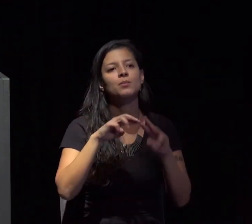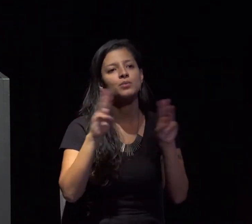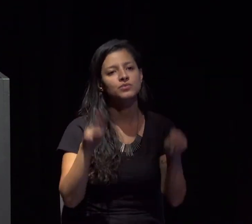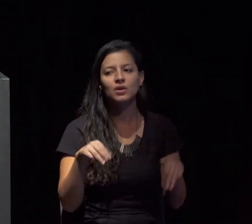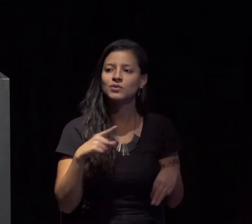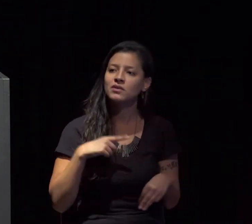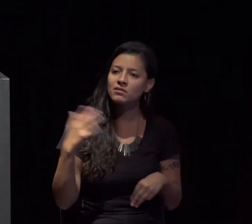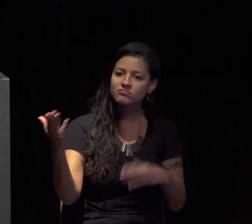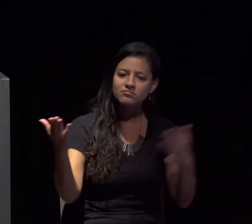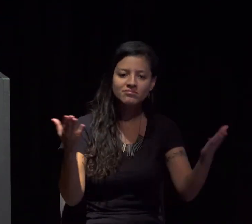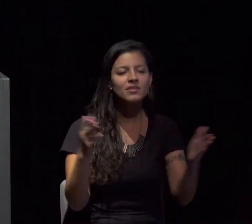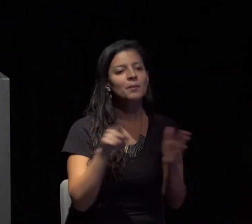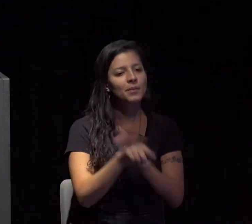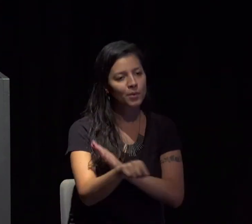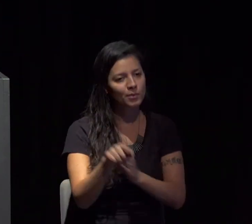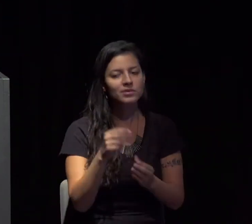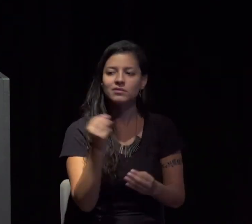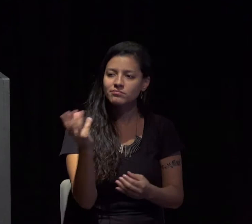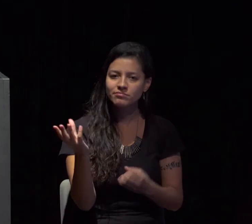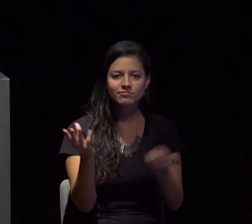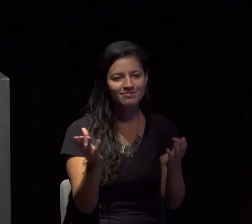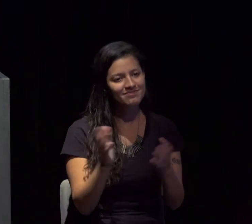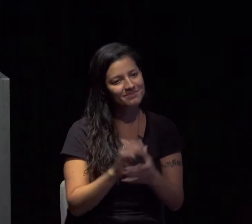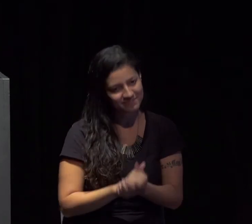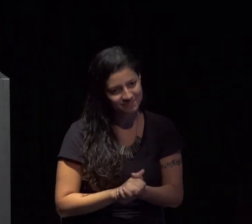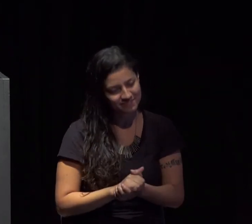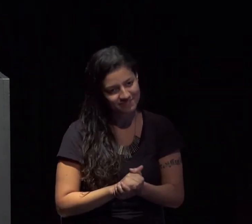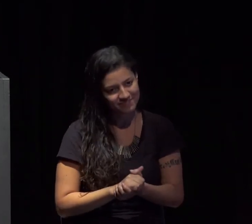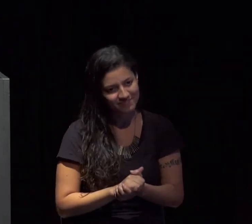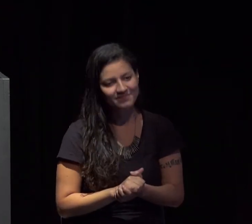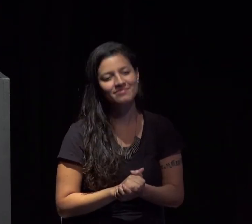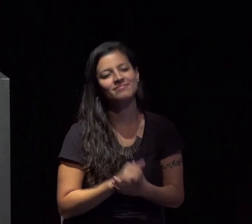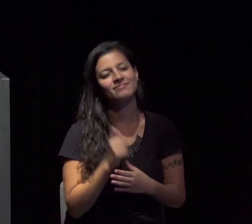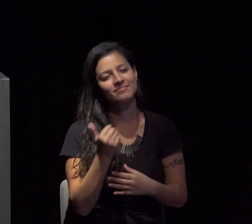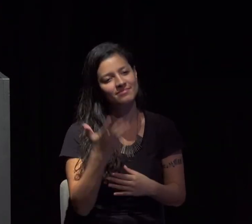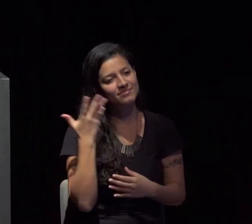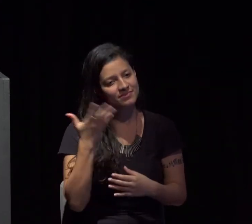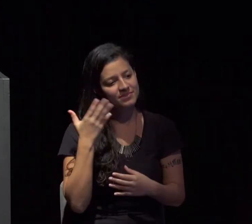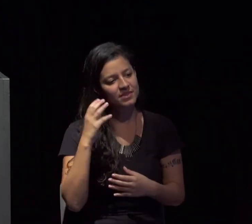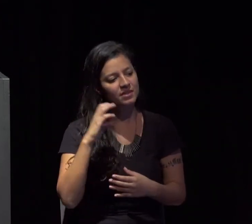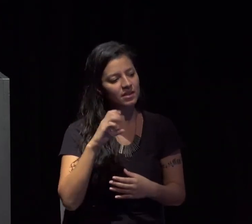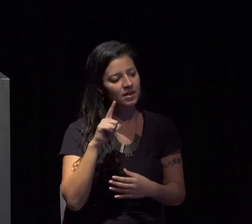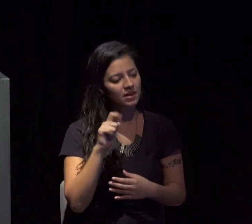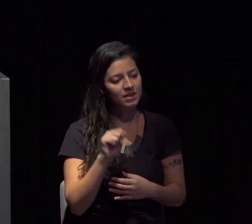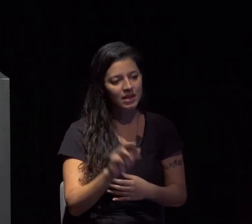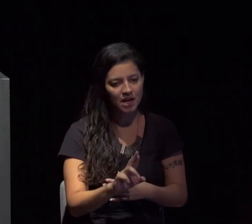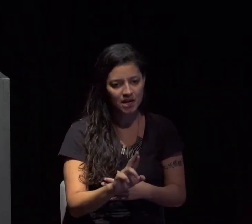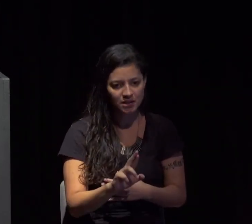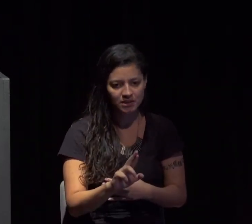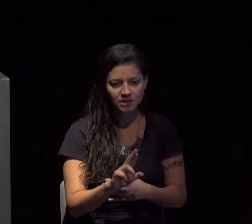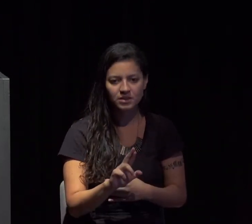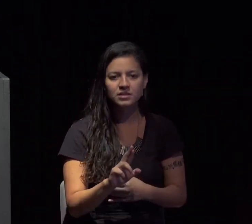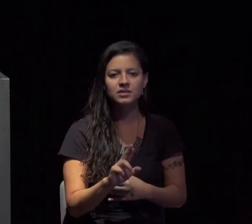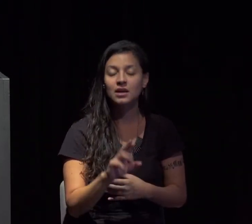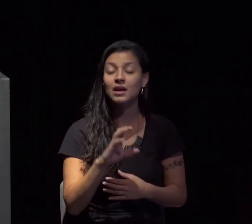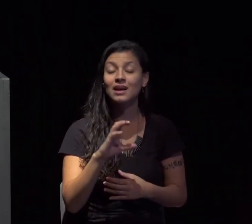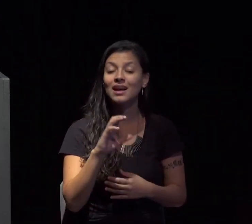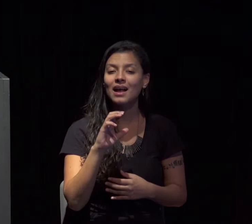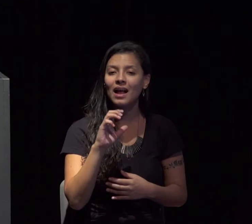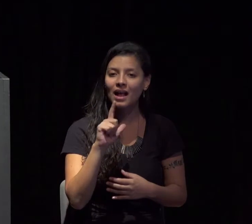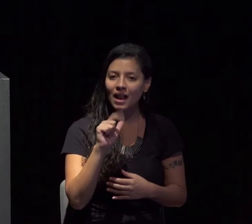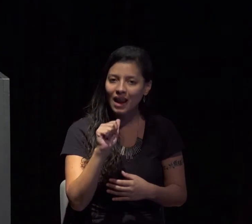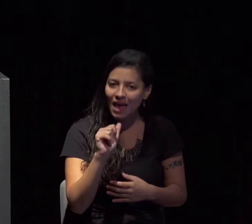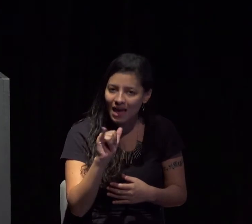para receber as perguntas de vocês. A próxima fala será de Claire TANCONS. Quanto curadora e acadêmica